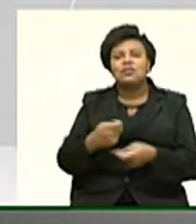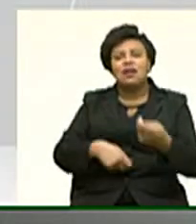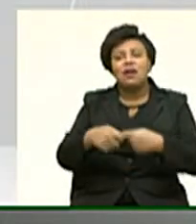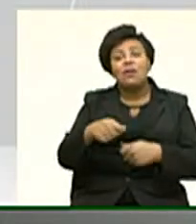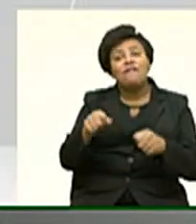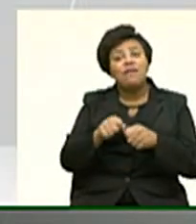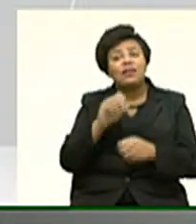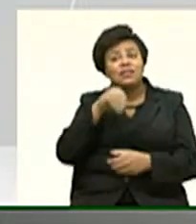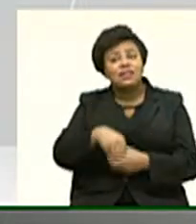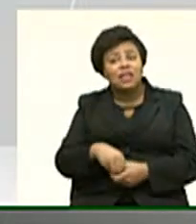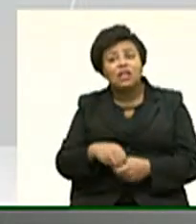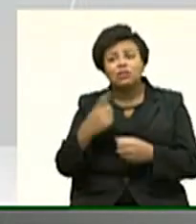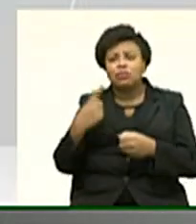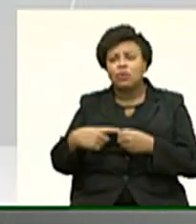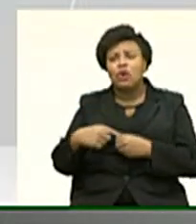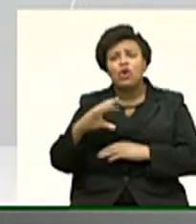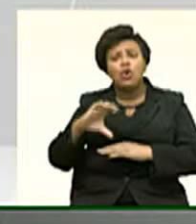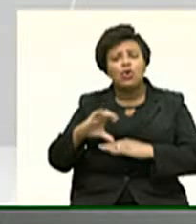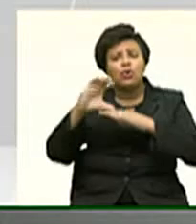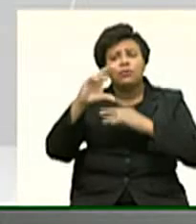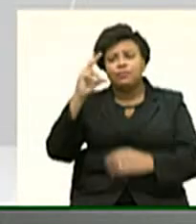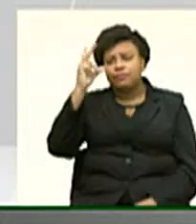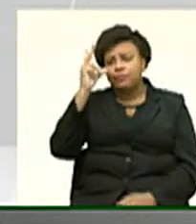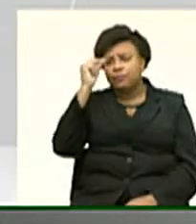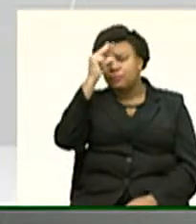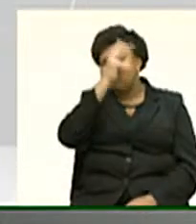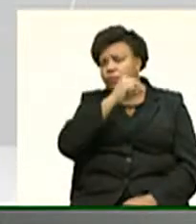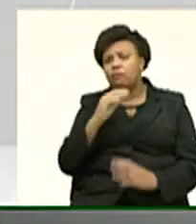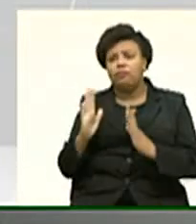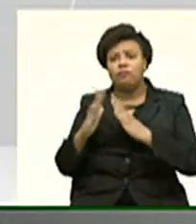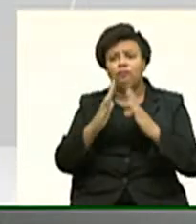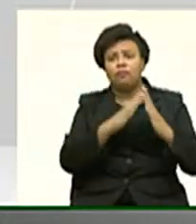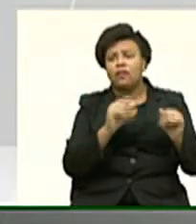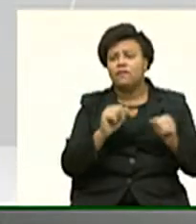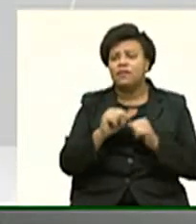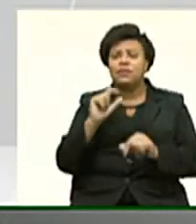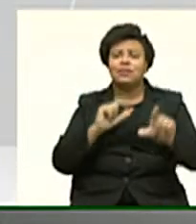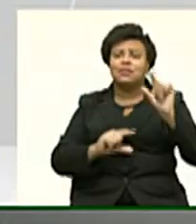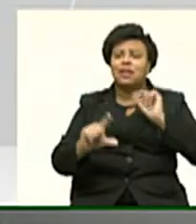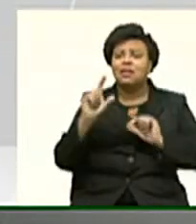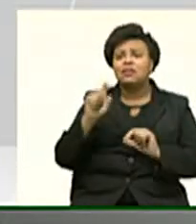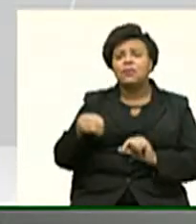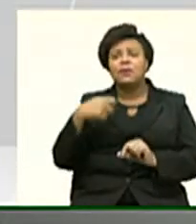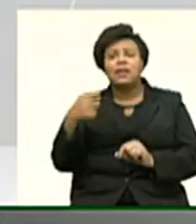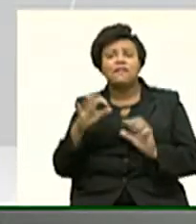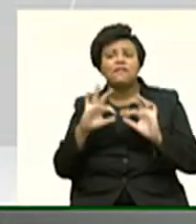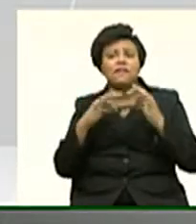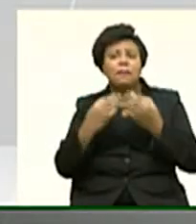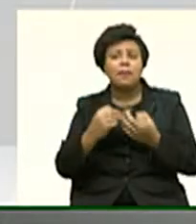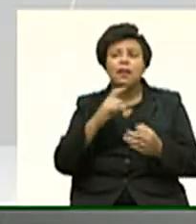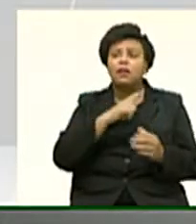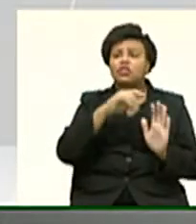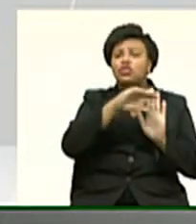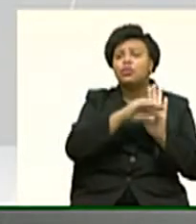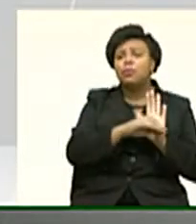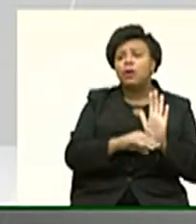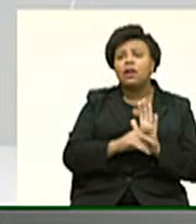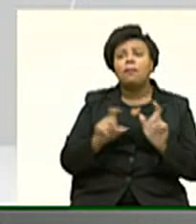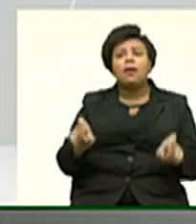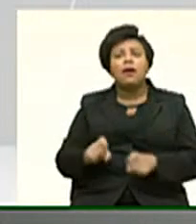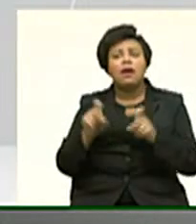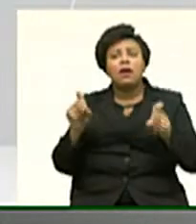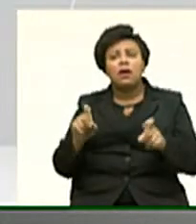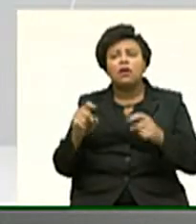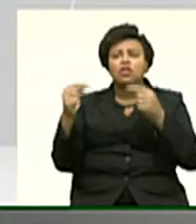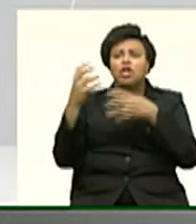nos municípios, com os conselhos municipais de habitação, que faziam as seleções das famílias, que tinham um programa informatizado